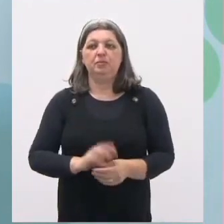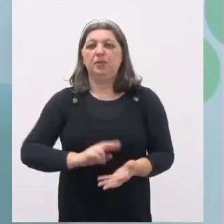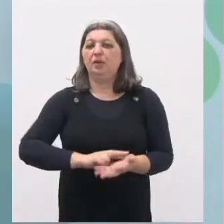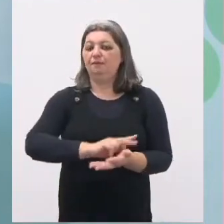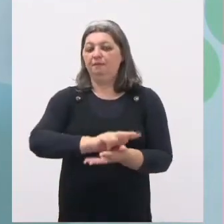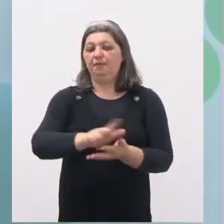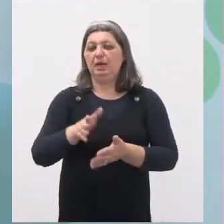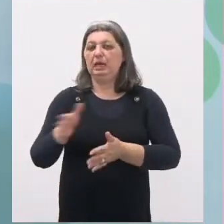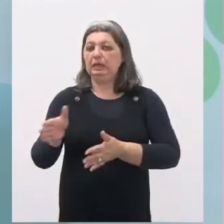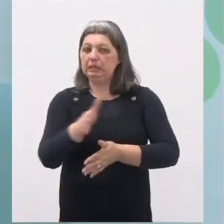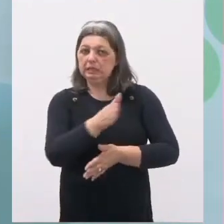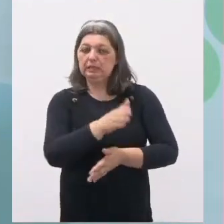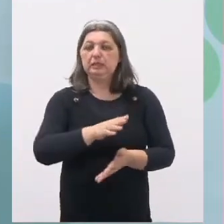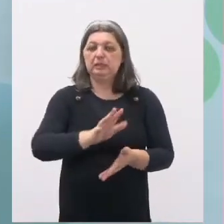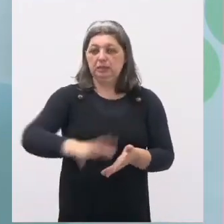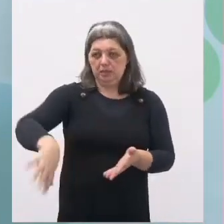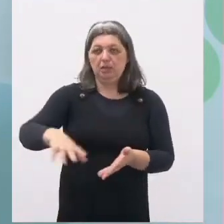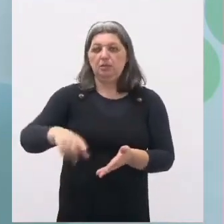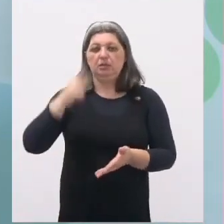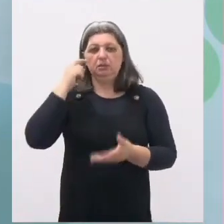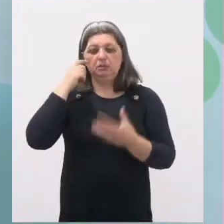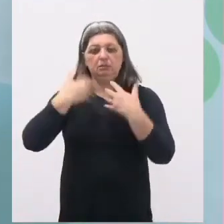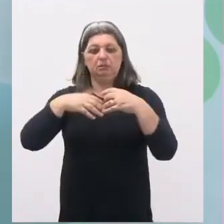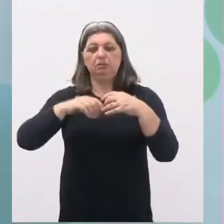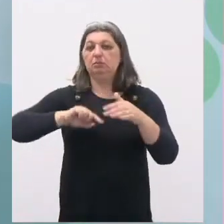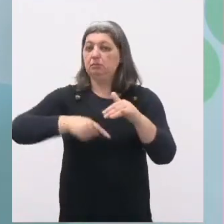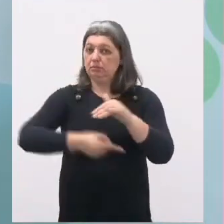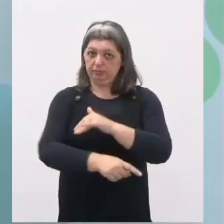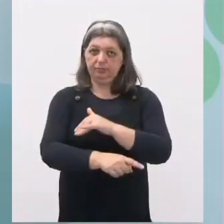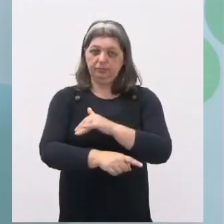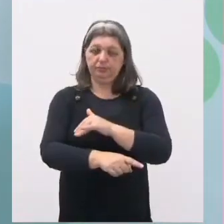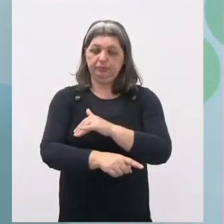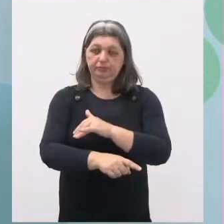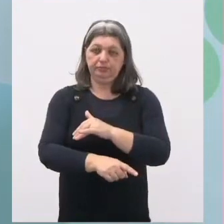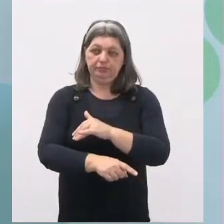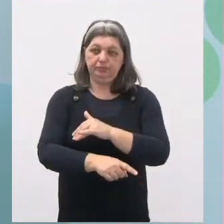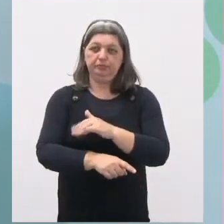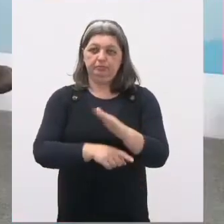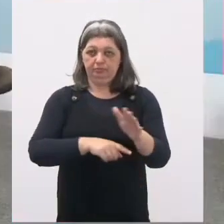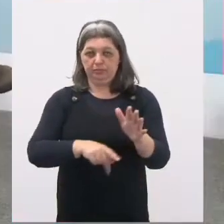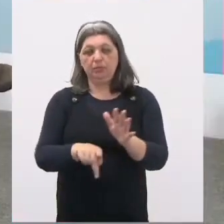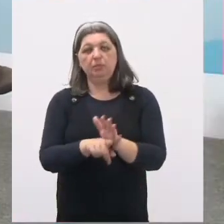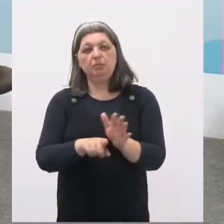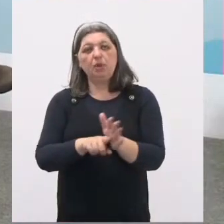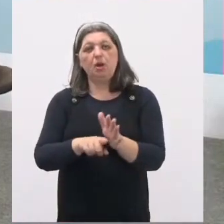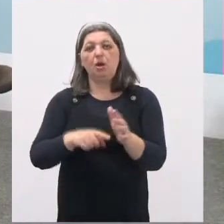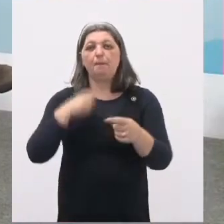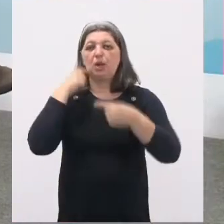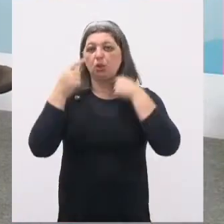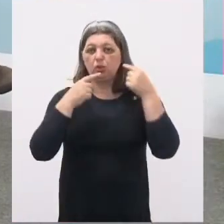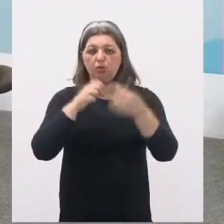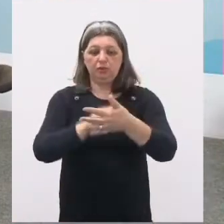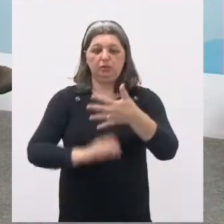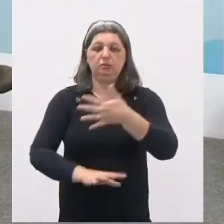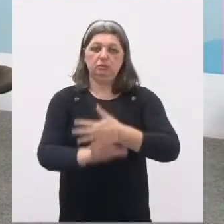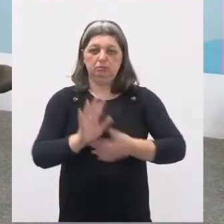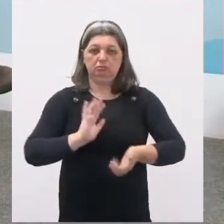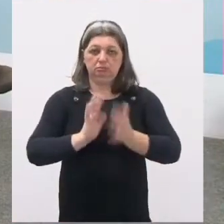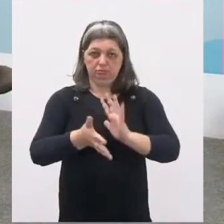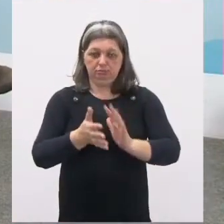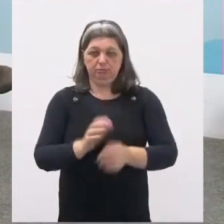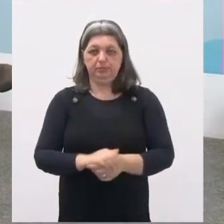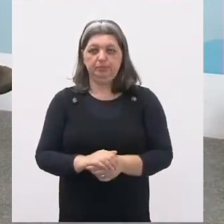e isso requer bastante reflexão e aprofundamento dentro das questões curriculares. Lembrando, Marcelo, que a